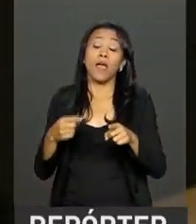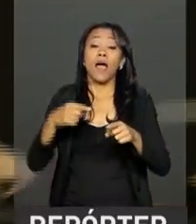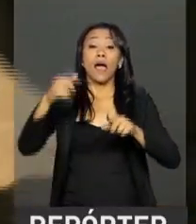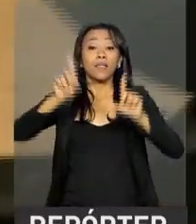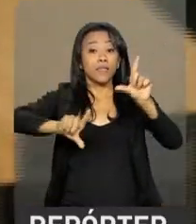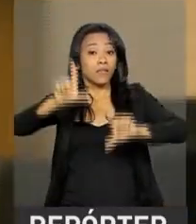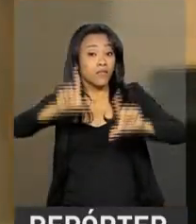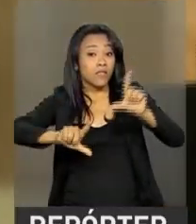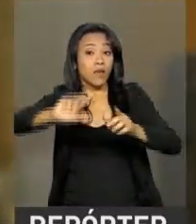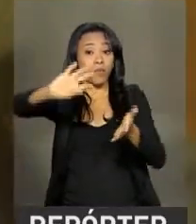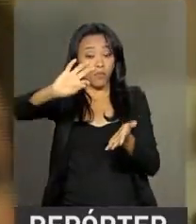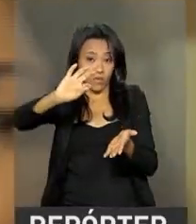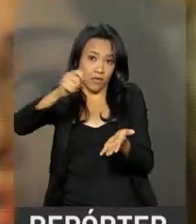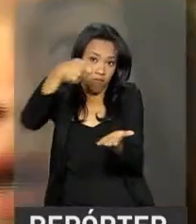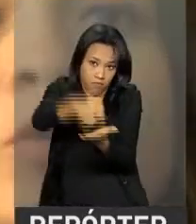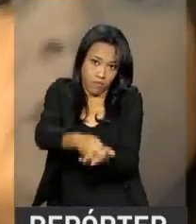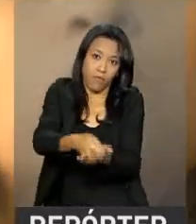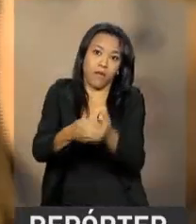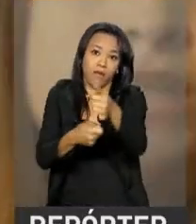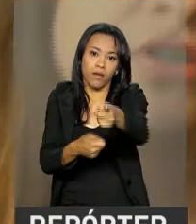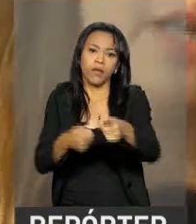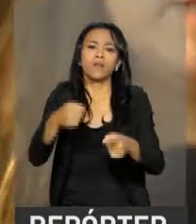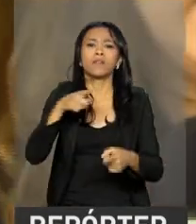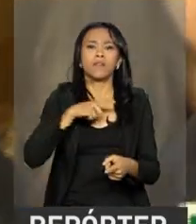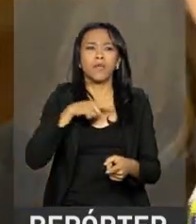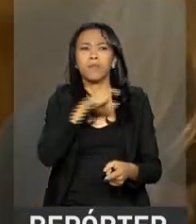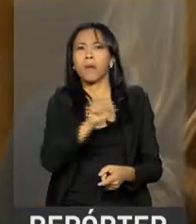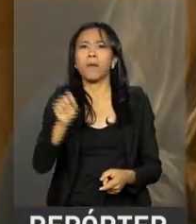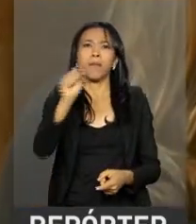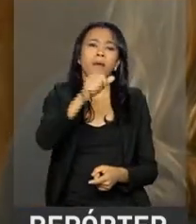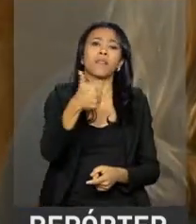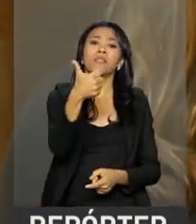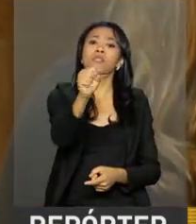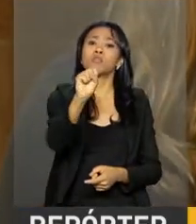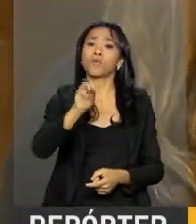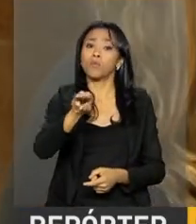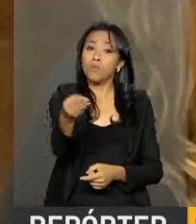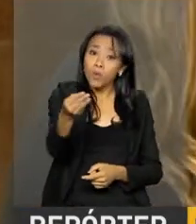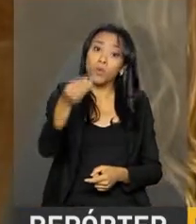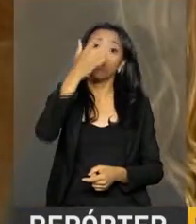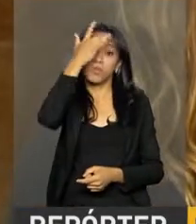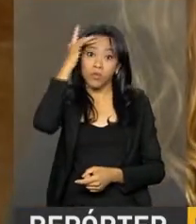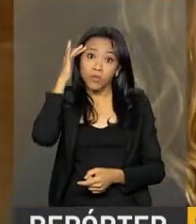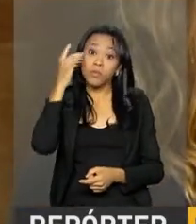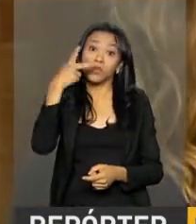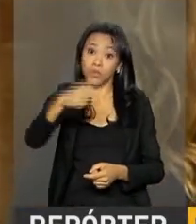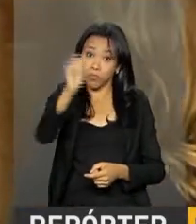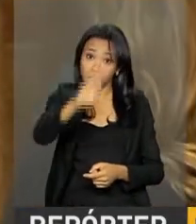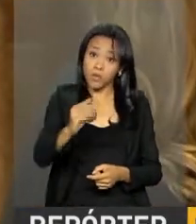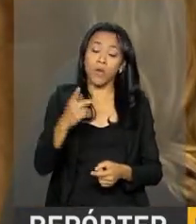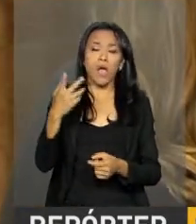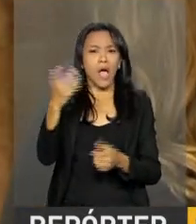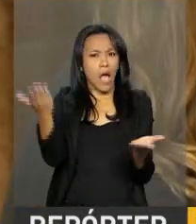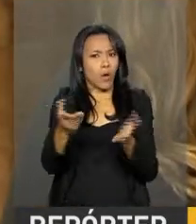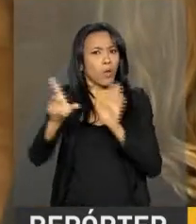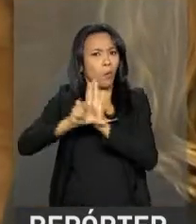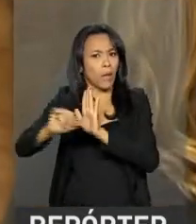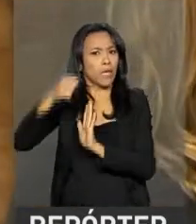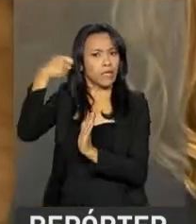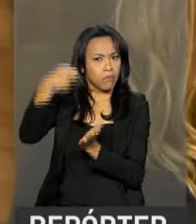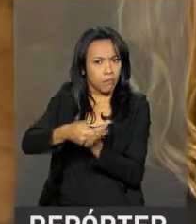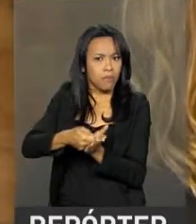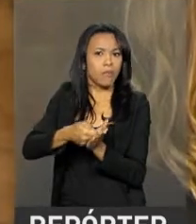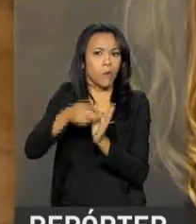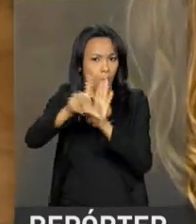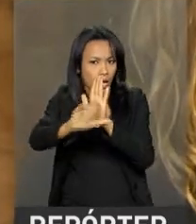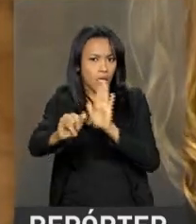está presente hoje em mais de 18 milhões de residências brasileiras. Com a lei da TV paga, os canais são obrigados a dedicar pelo